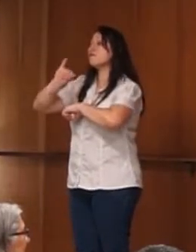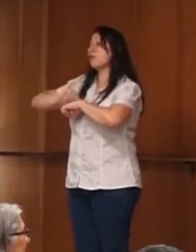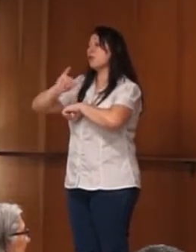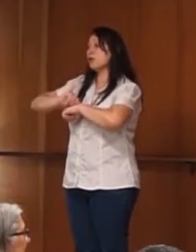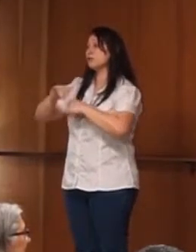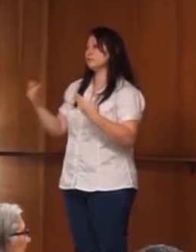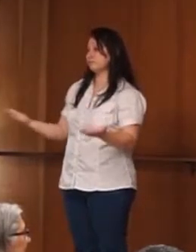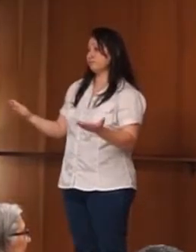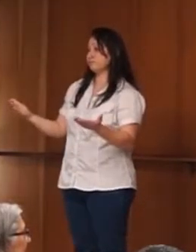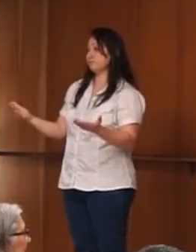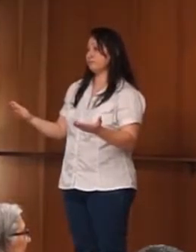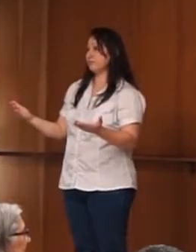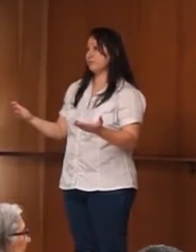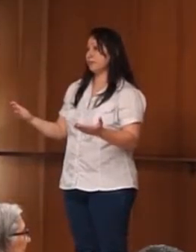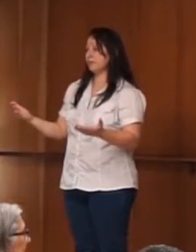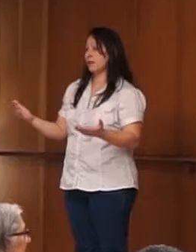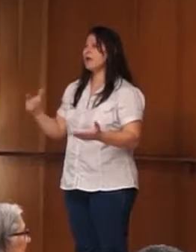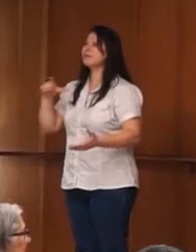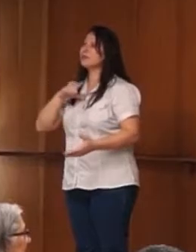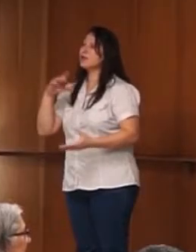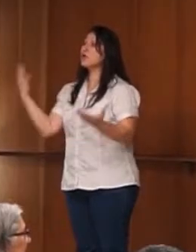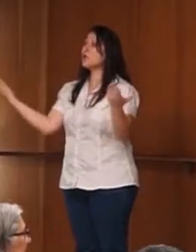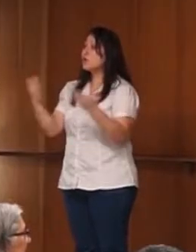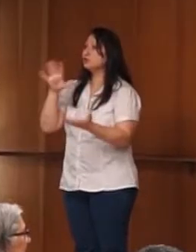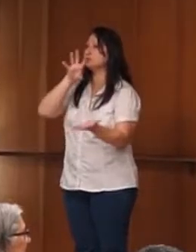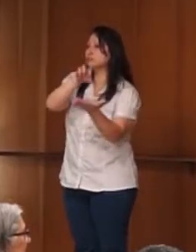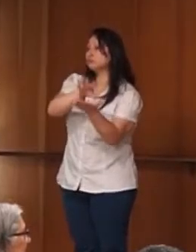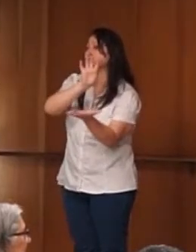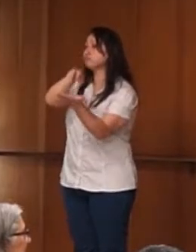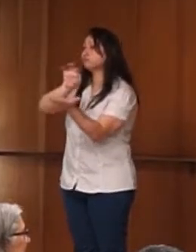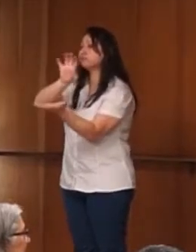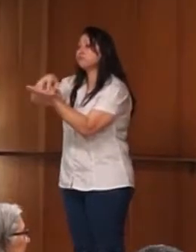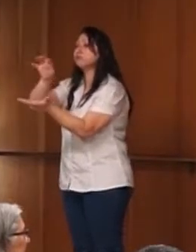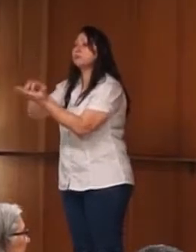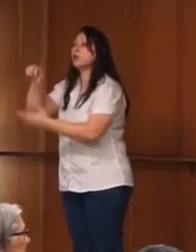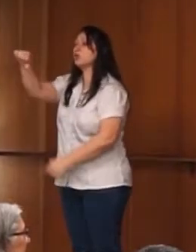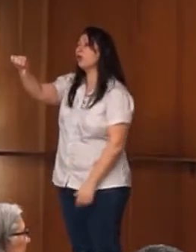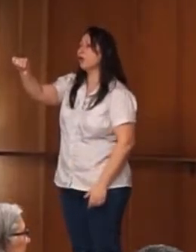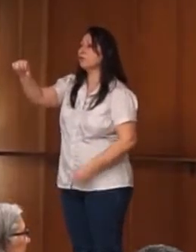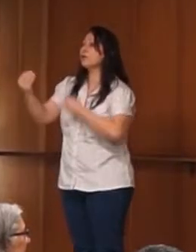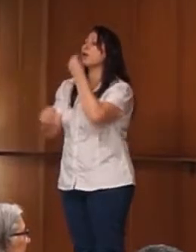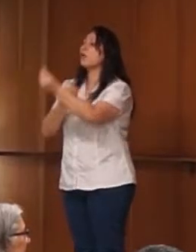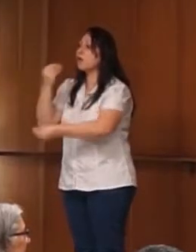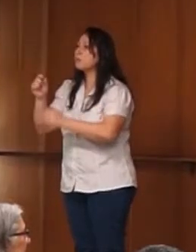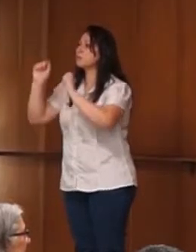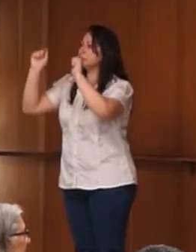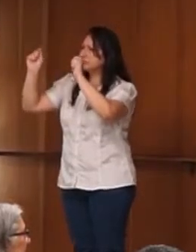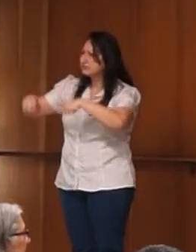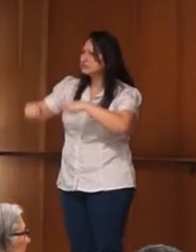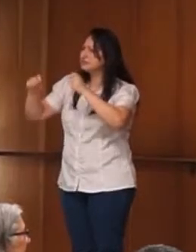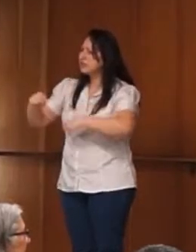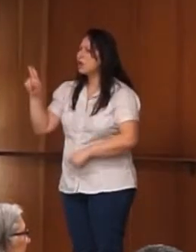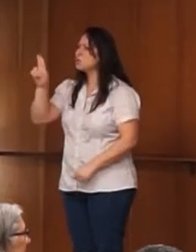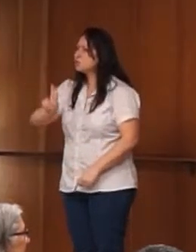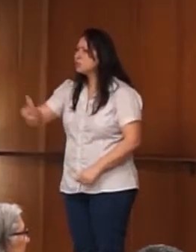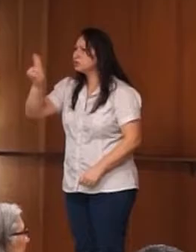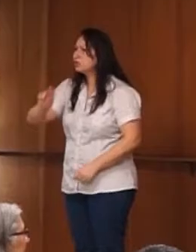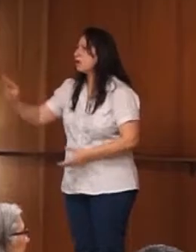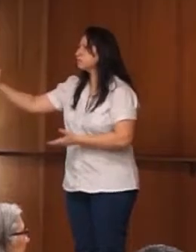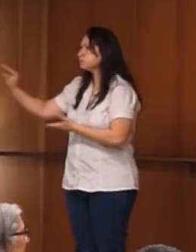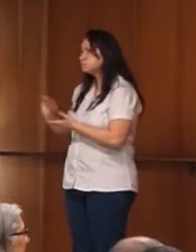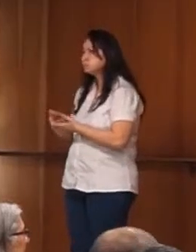Hoje nós estamos em 9 unidades fora de sede. Como é que a gente vai poder usar todo o recurso existente no